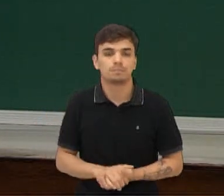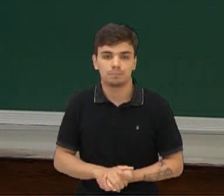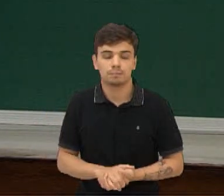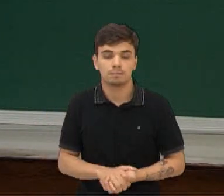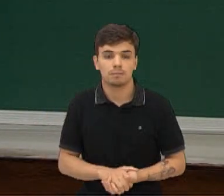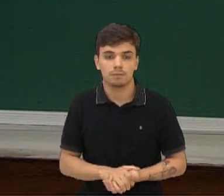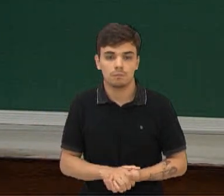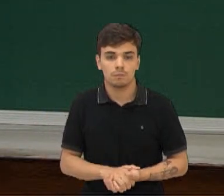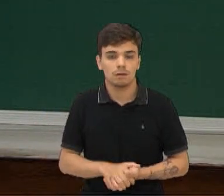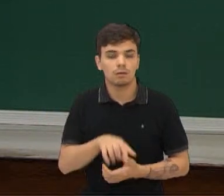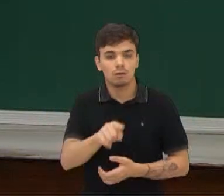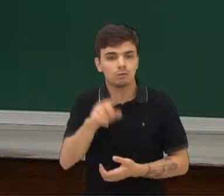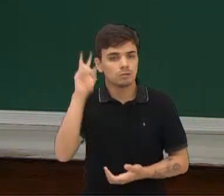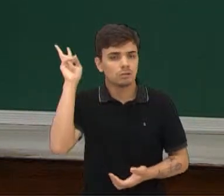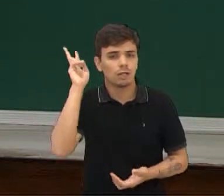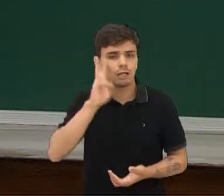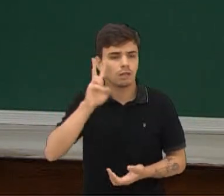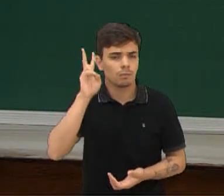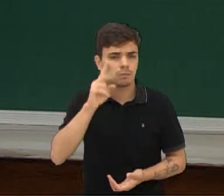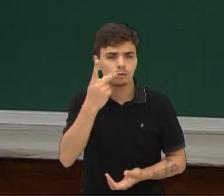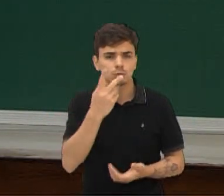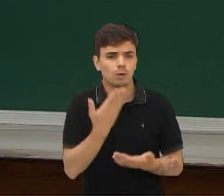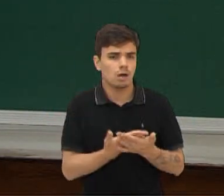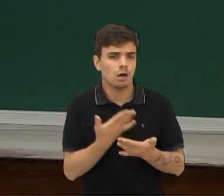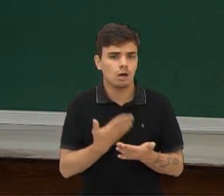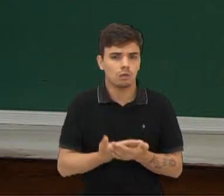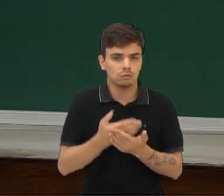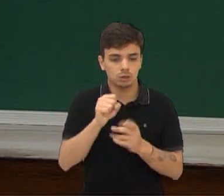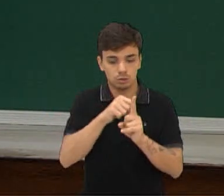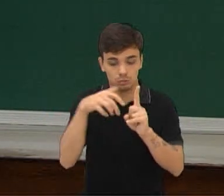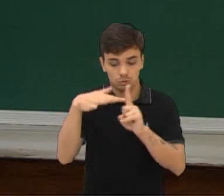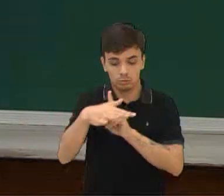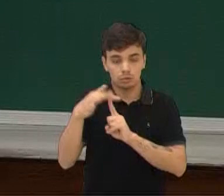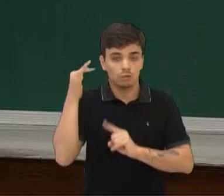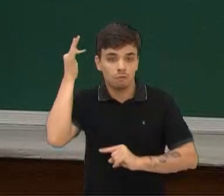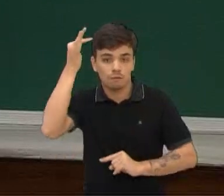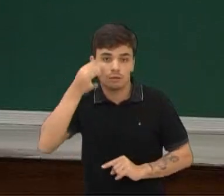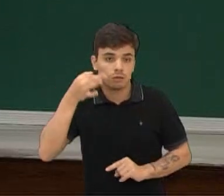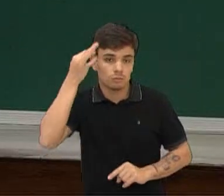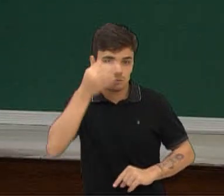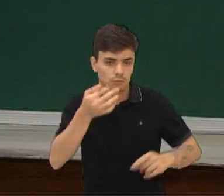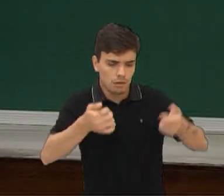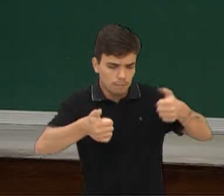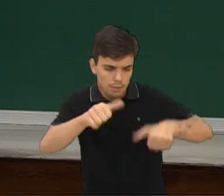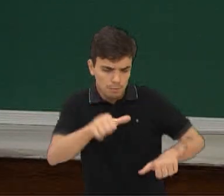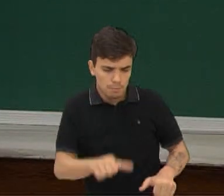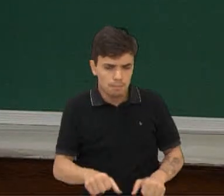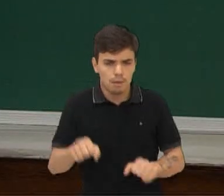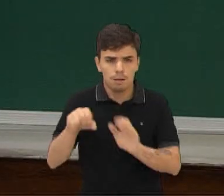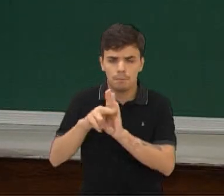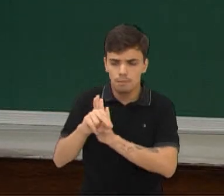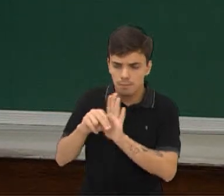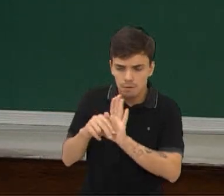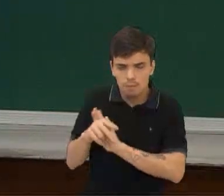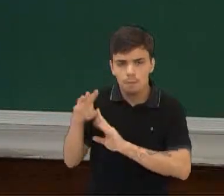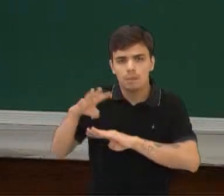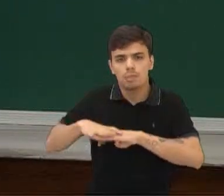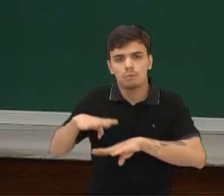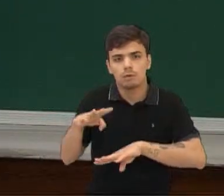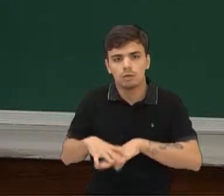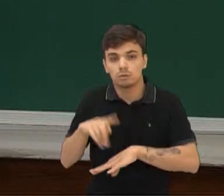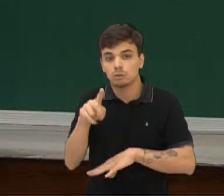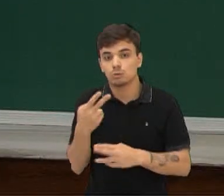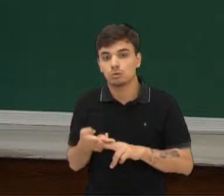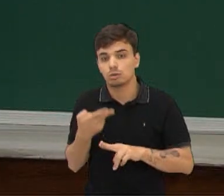Então, lembra da tua aula de sociologia, de filosofia, de química, de biologia, de matemática e